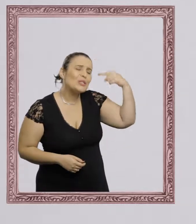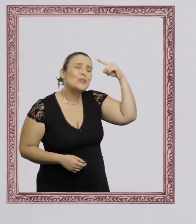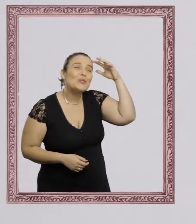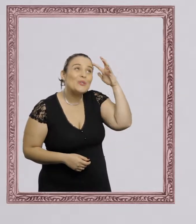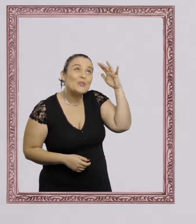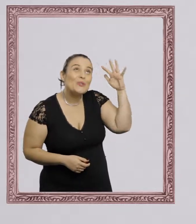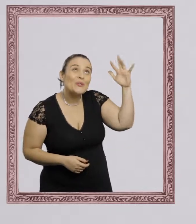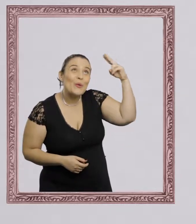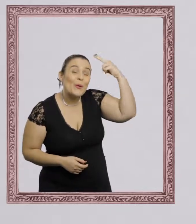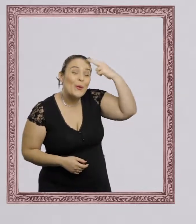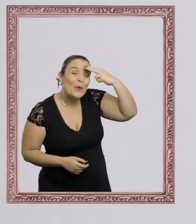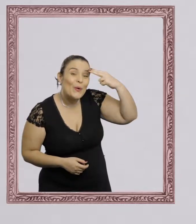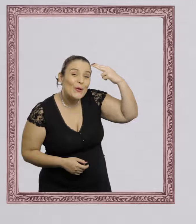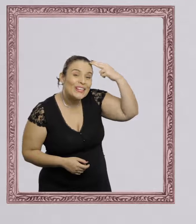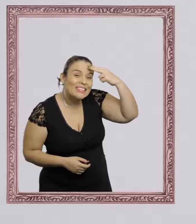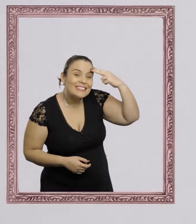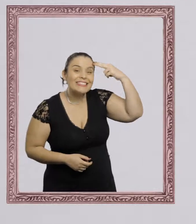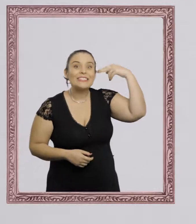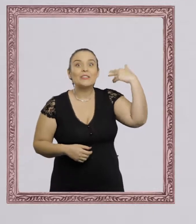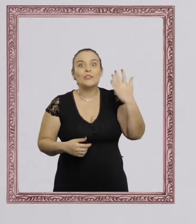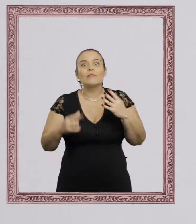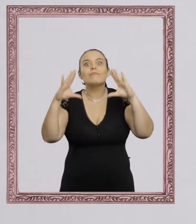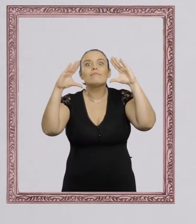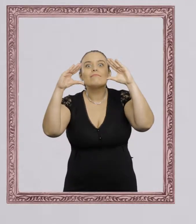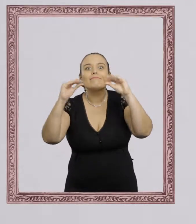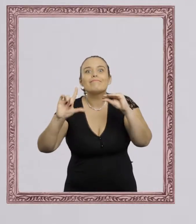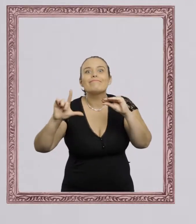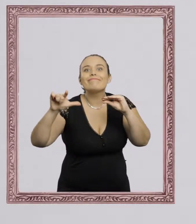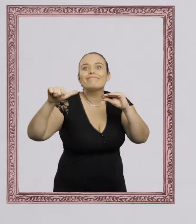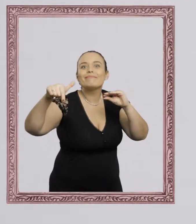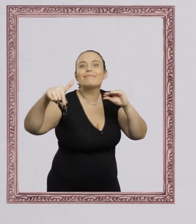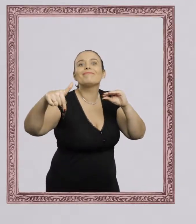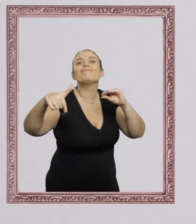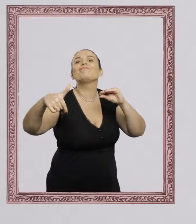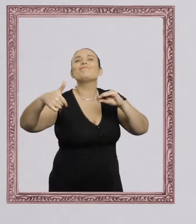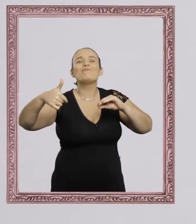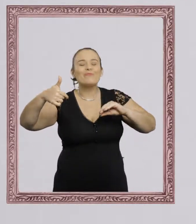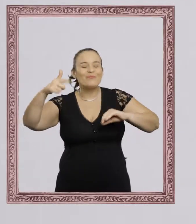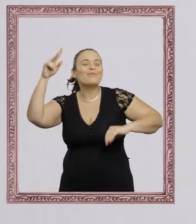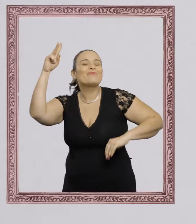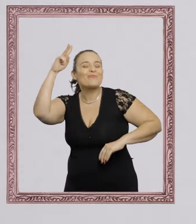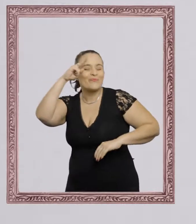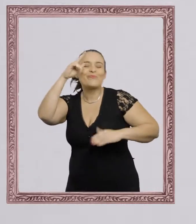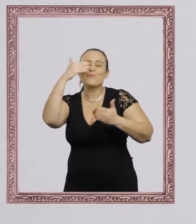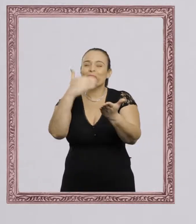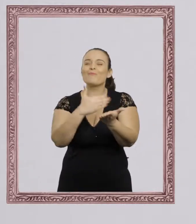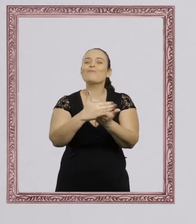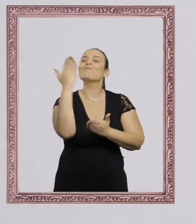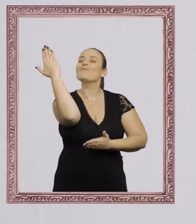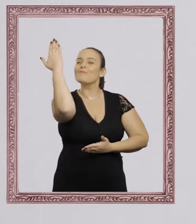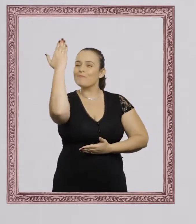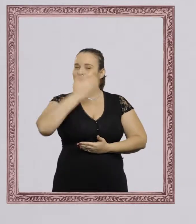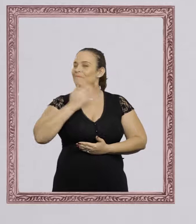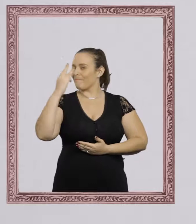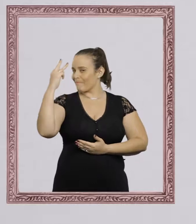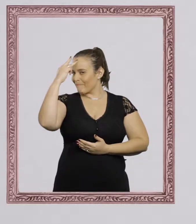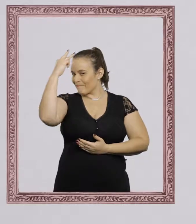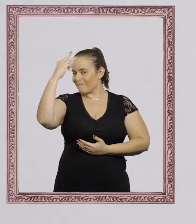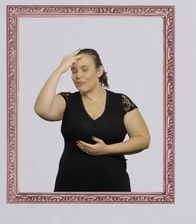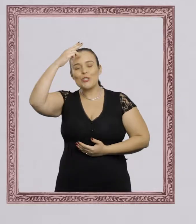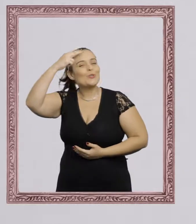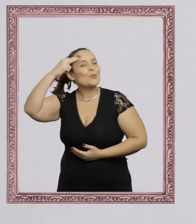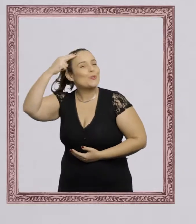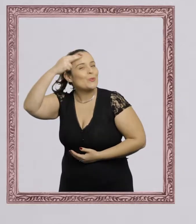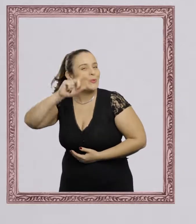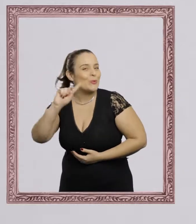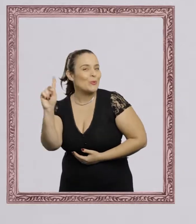que devia ser um sonho. As aventuras das crianças começaram na noite seguinte e ficou provado que Wendy